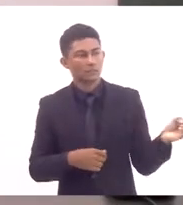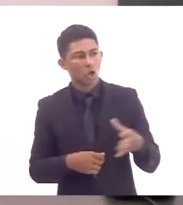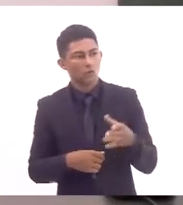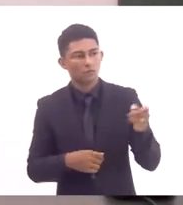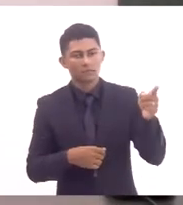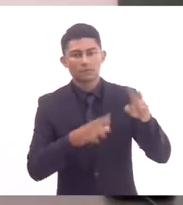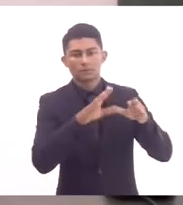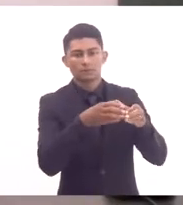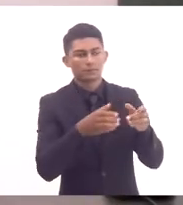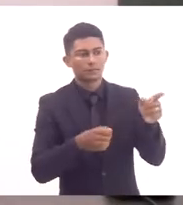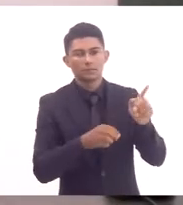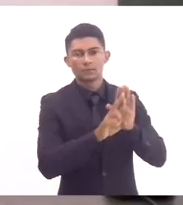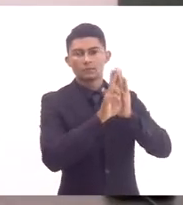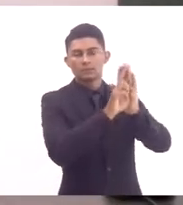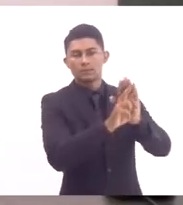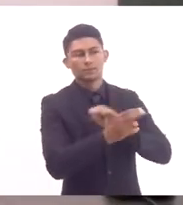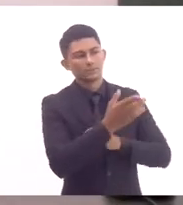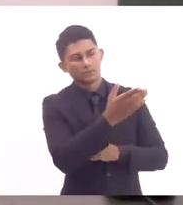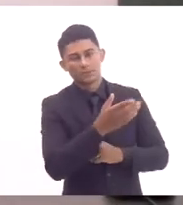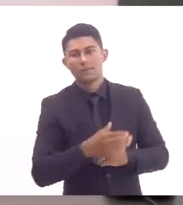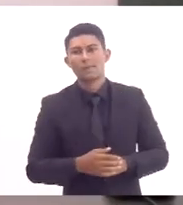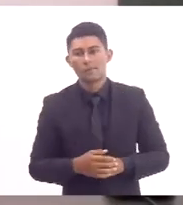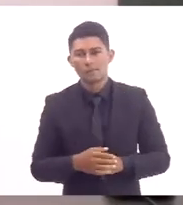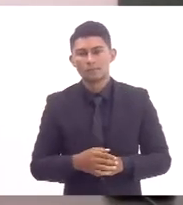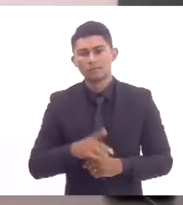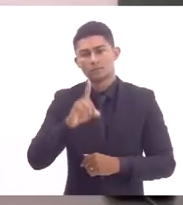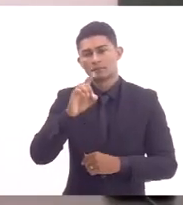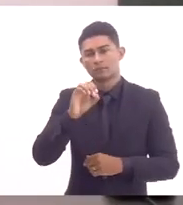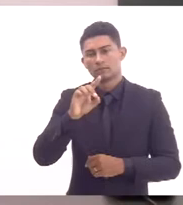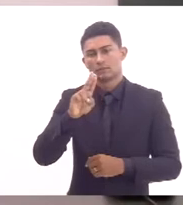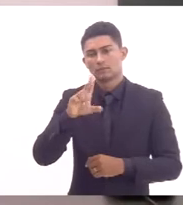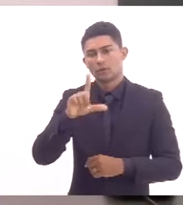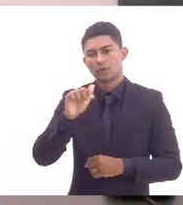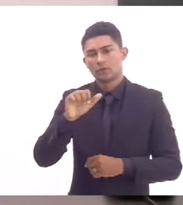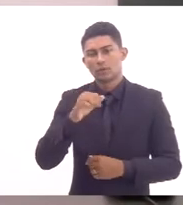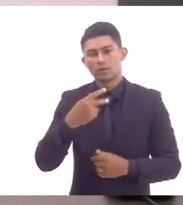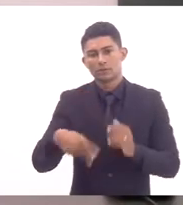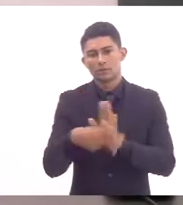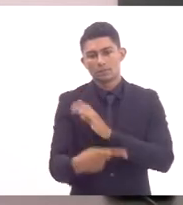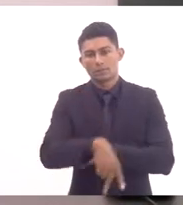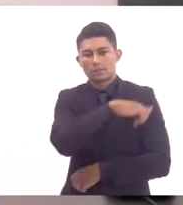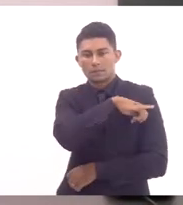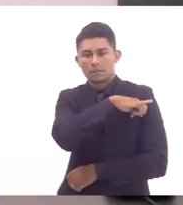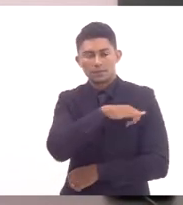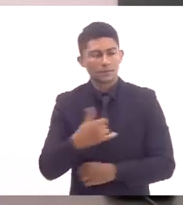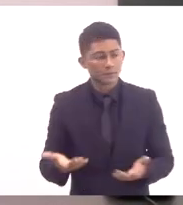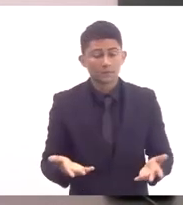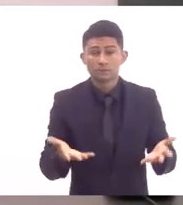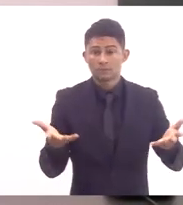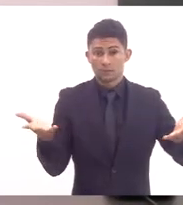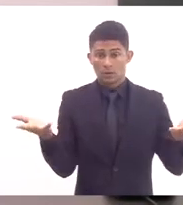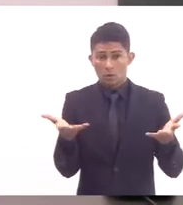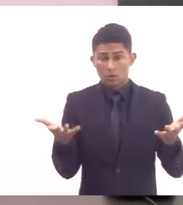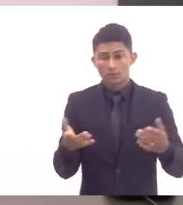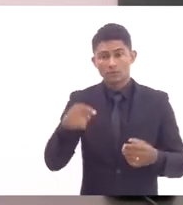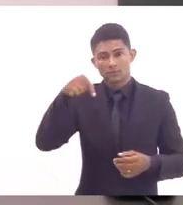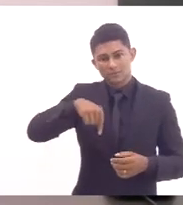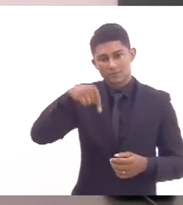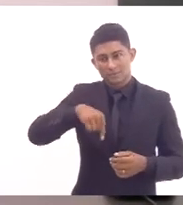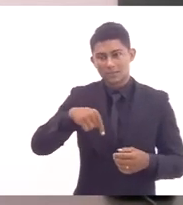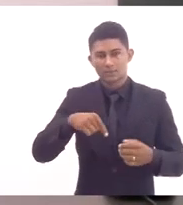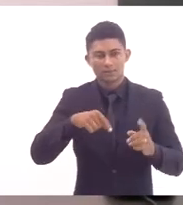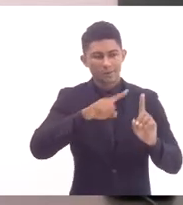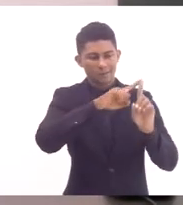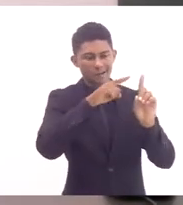Douglas né representando as adolescente Rio de Janeiro o cenário hoje de assistência obstétrica